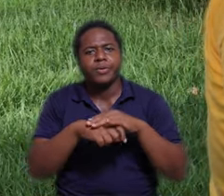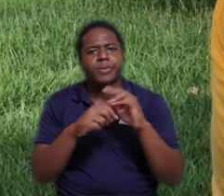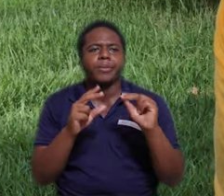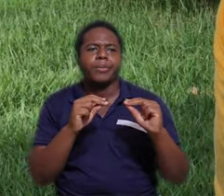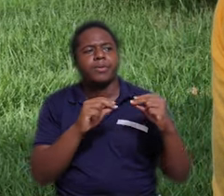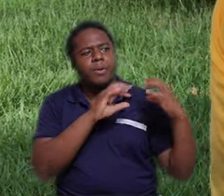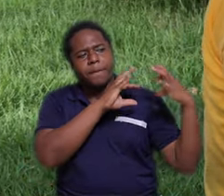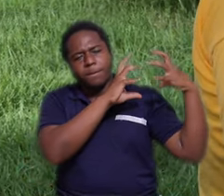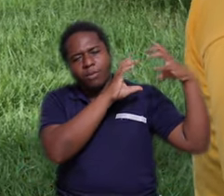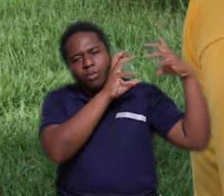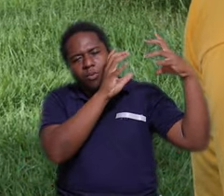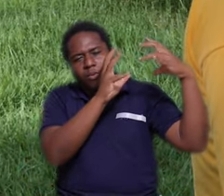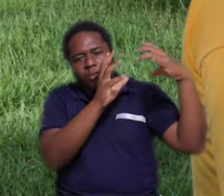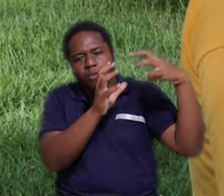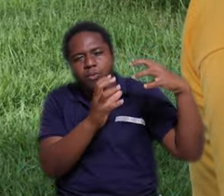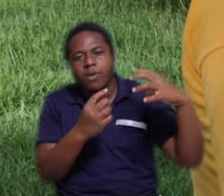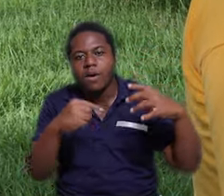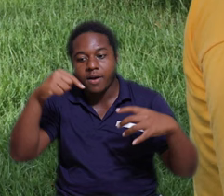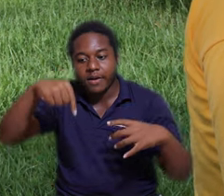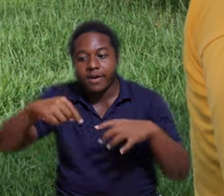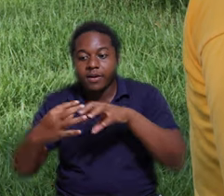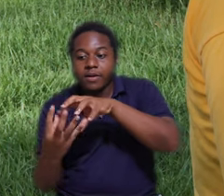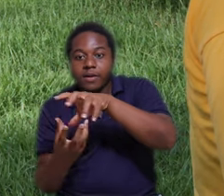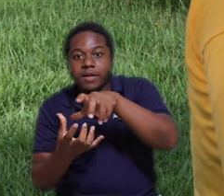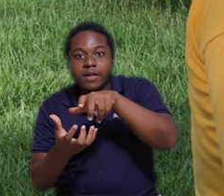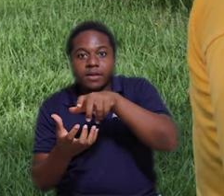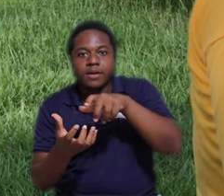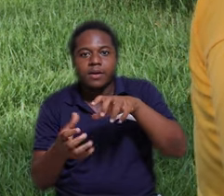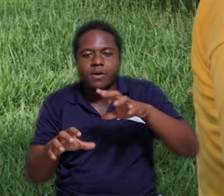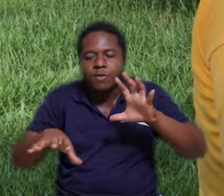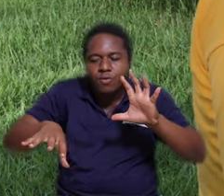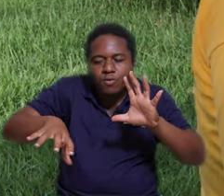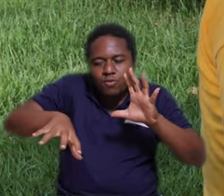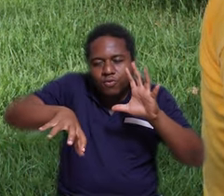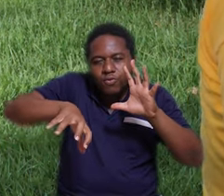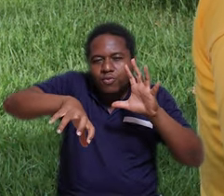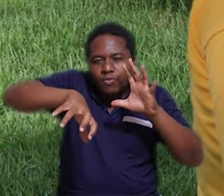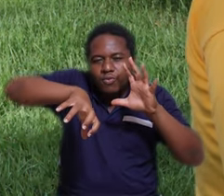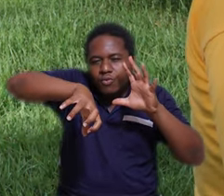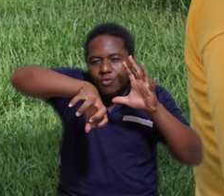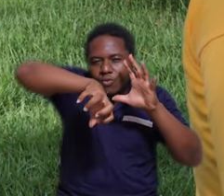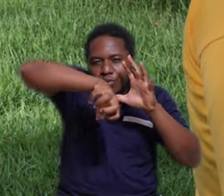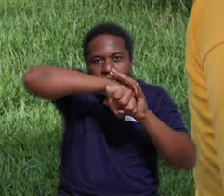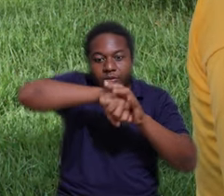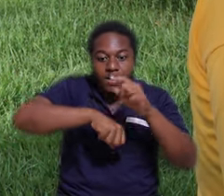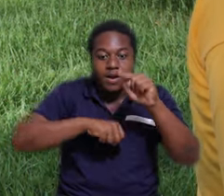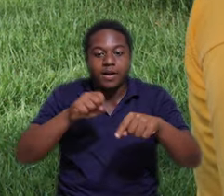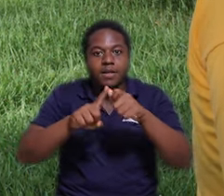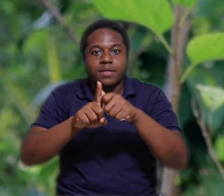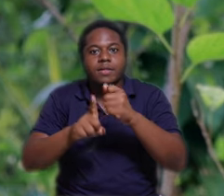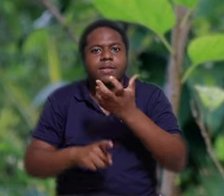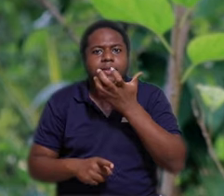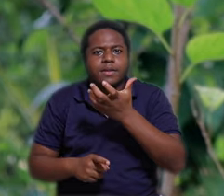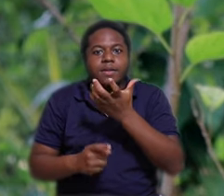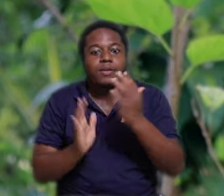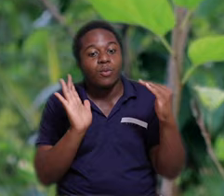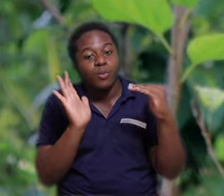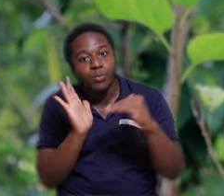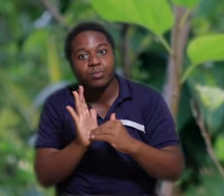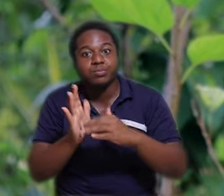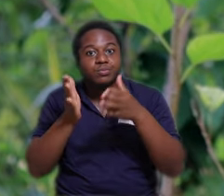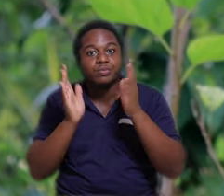planeta chamado Nibiru estava se aproximando da Terra e que talvez fosse nosso último Natal, porque o poder gravitacional desse